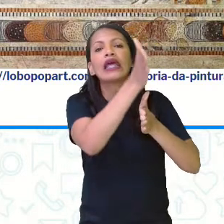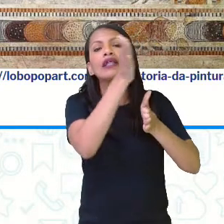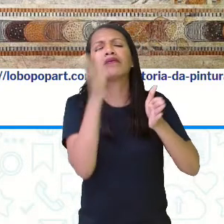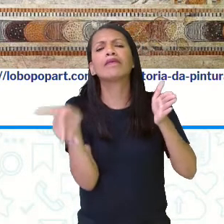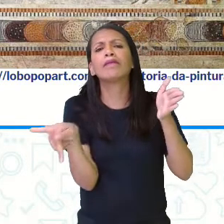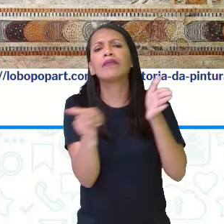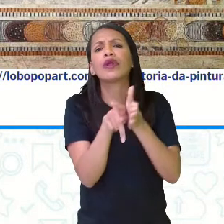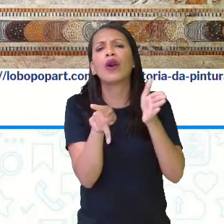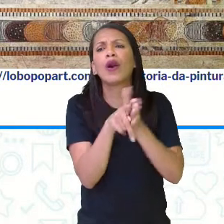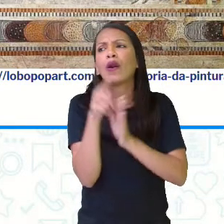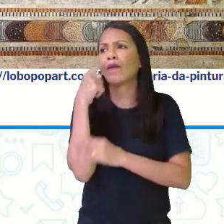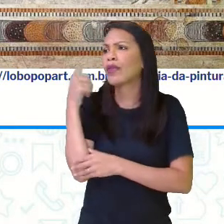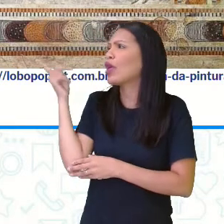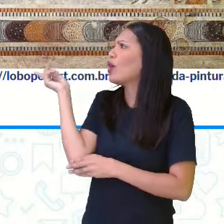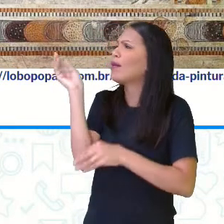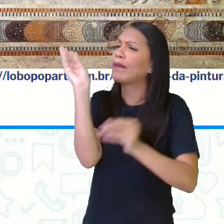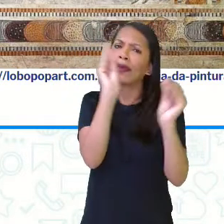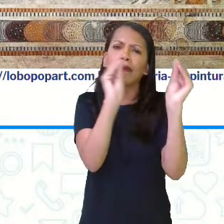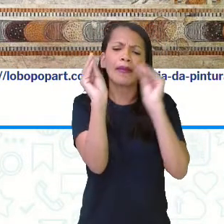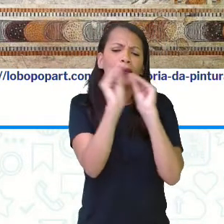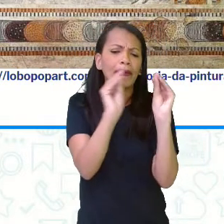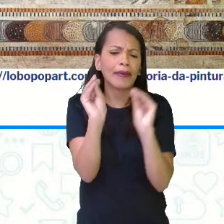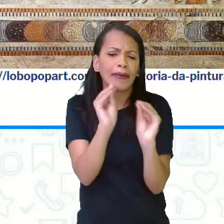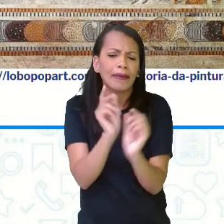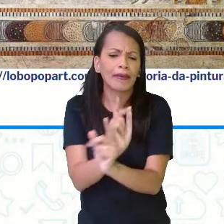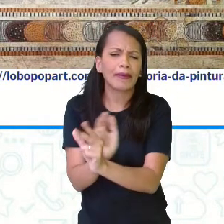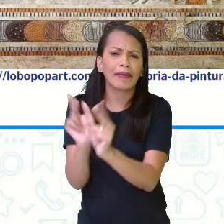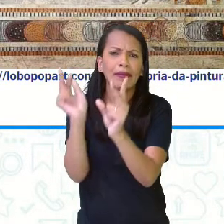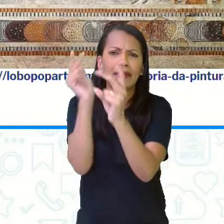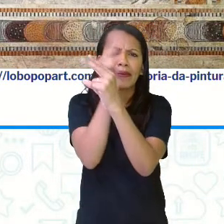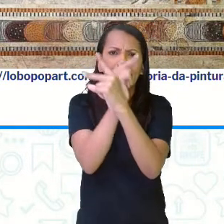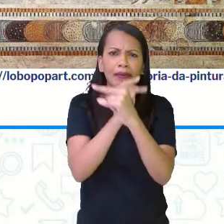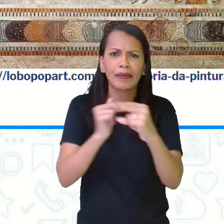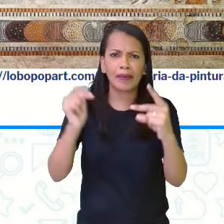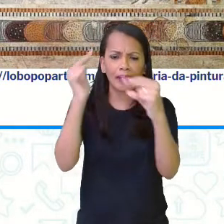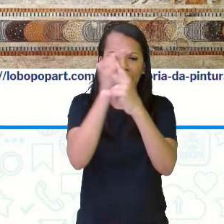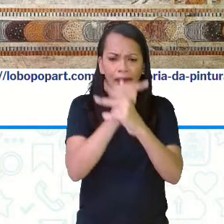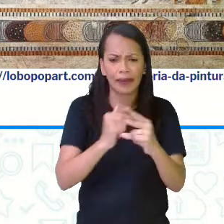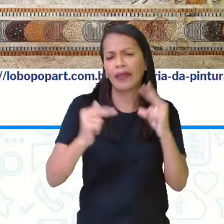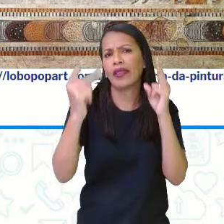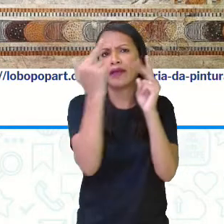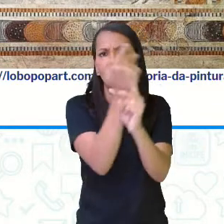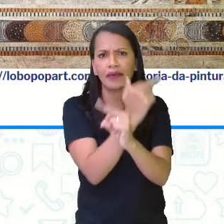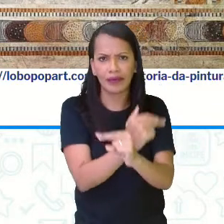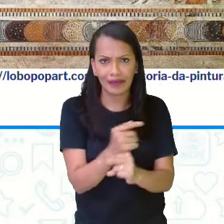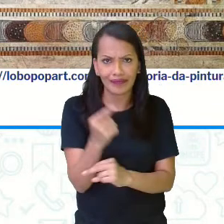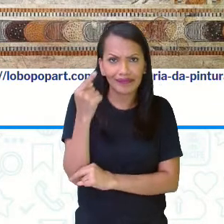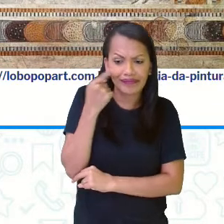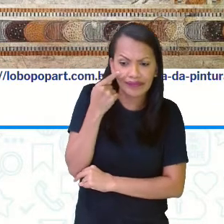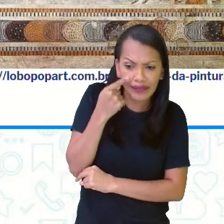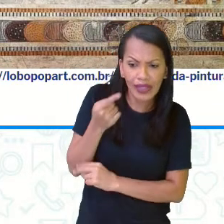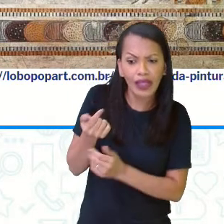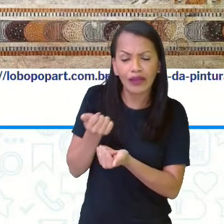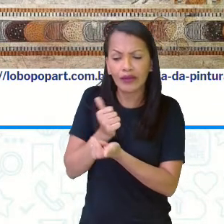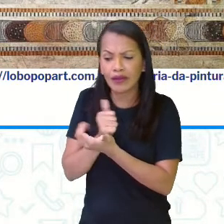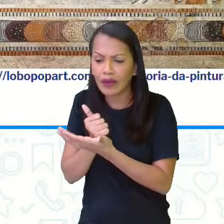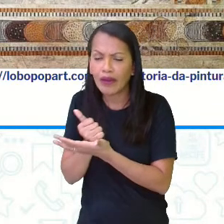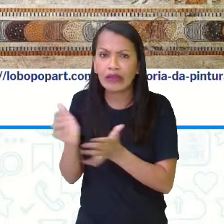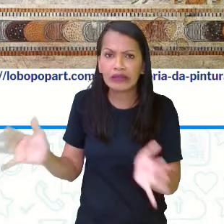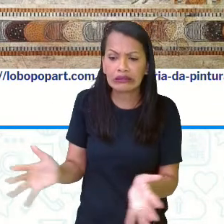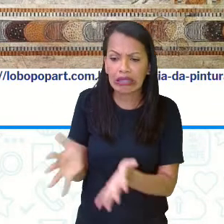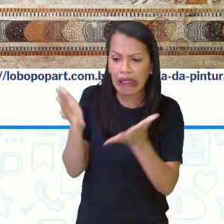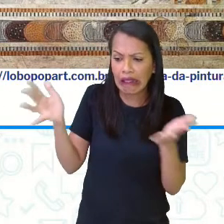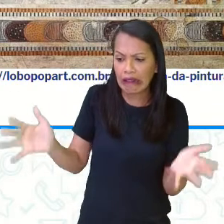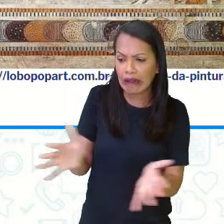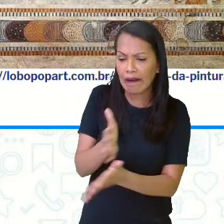figurativo, mesclando desenhos geométricos com pessoas e várias atividades, como cenas de cultos, jogos, cerimônias